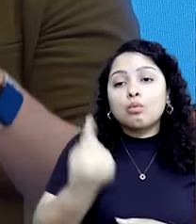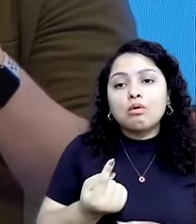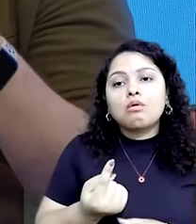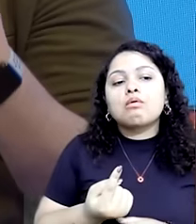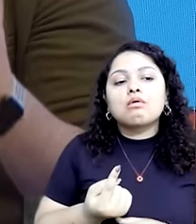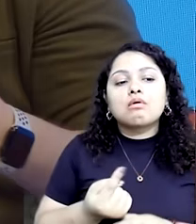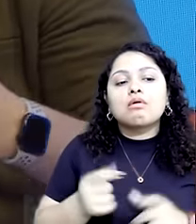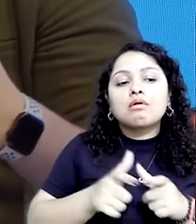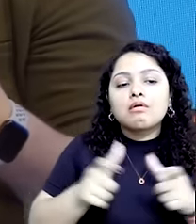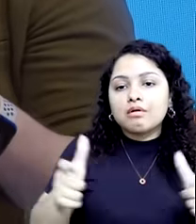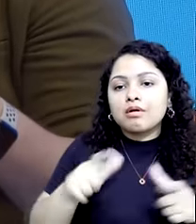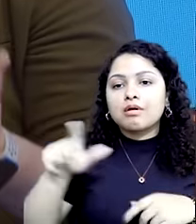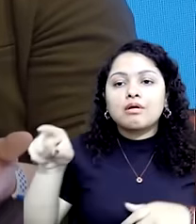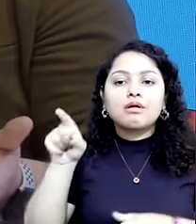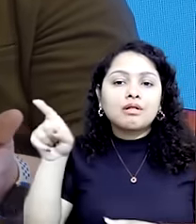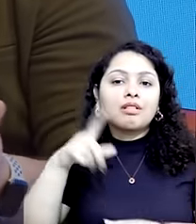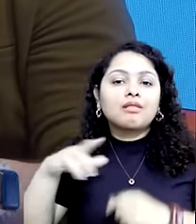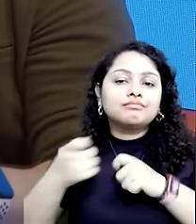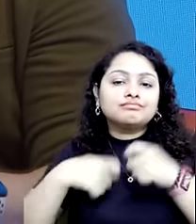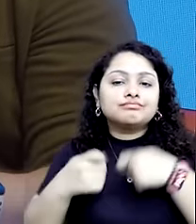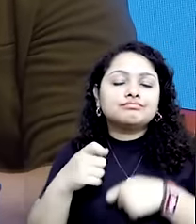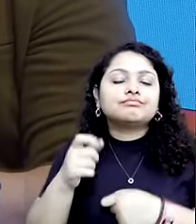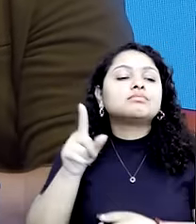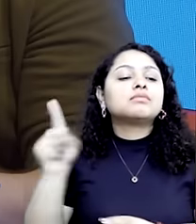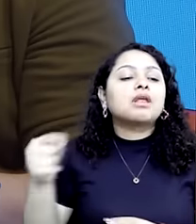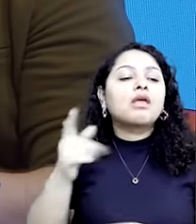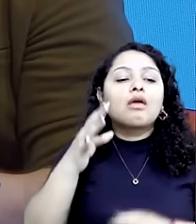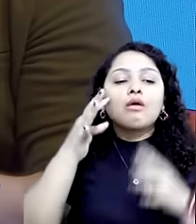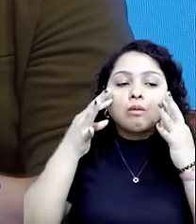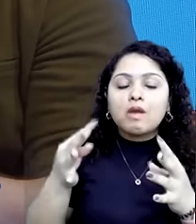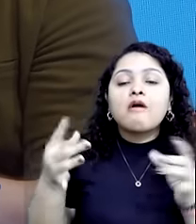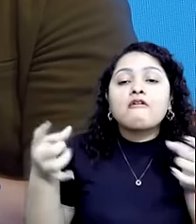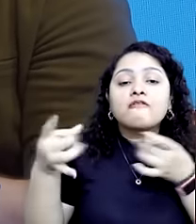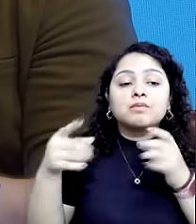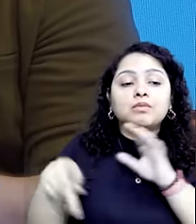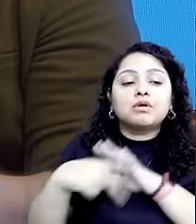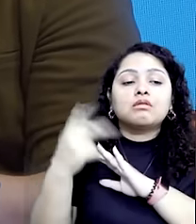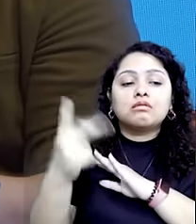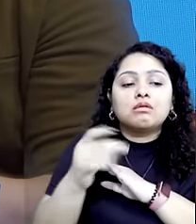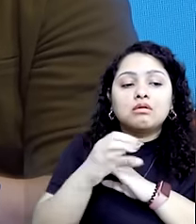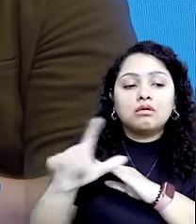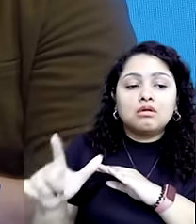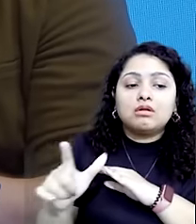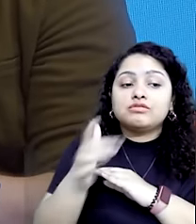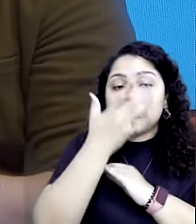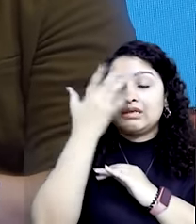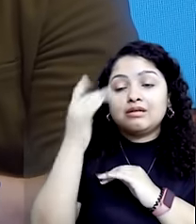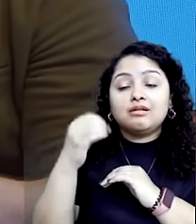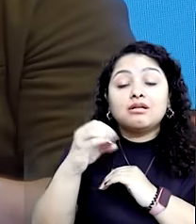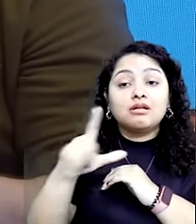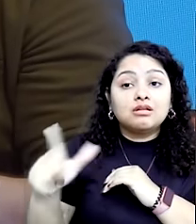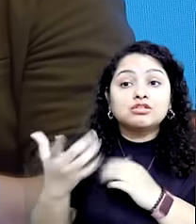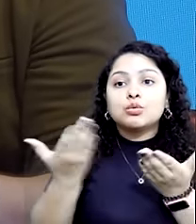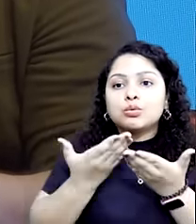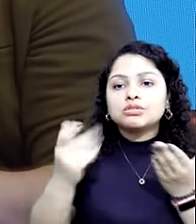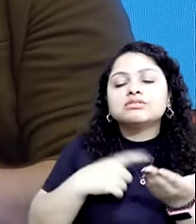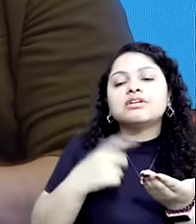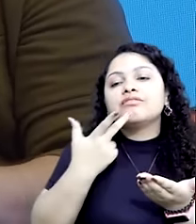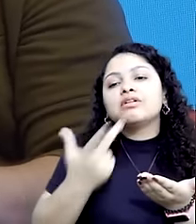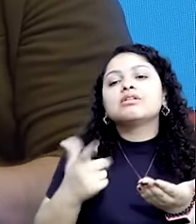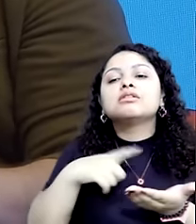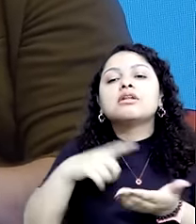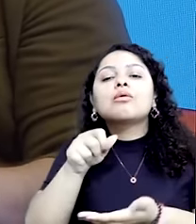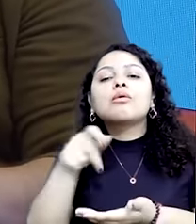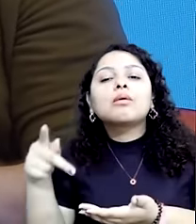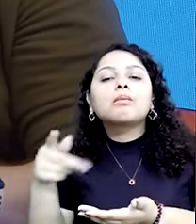que a grande sacada da dos negócios digitais que é ouvir o feedback do cliente aquele cliente que hoje o que a gente tá dizendo Ah tem